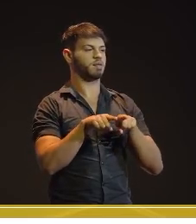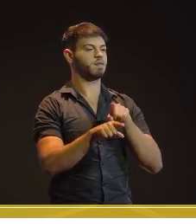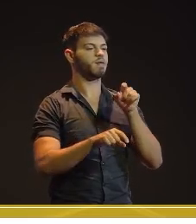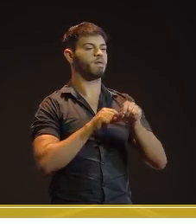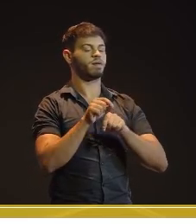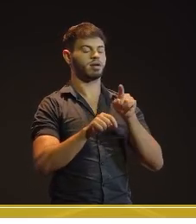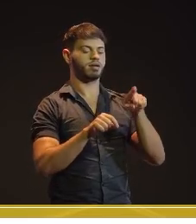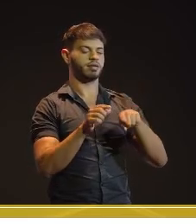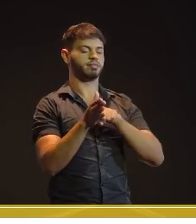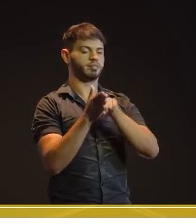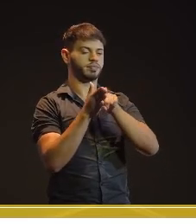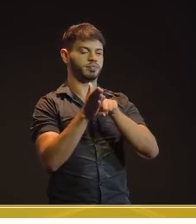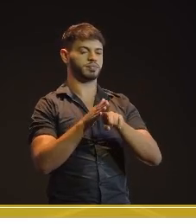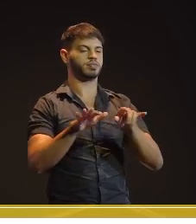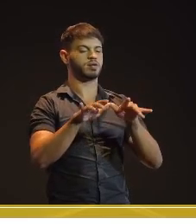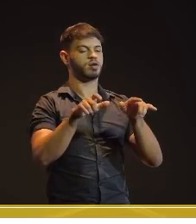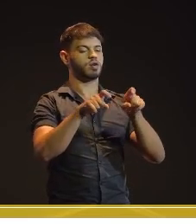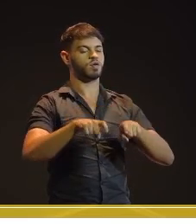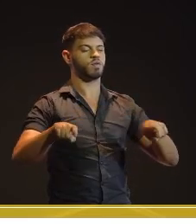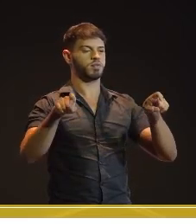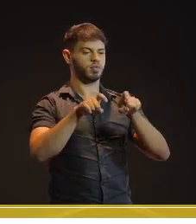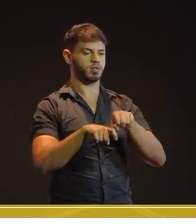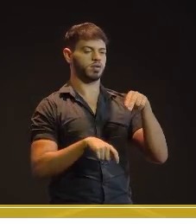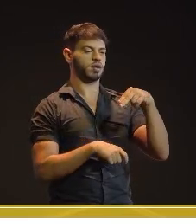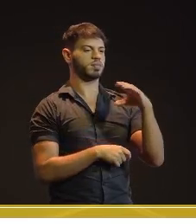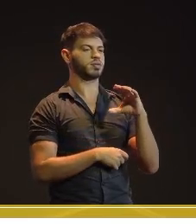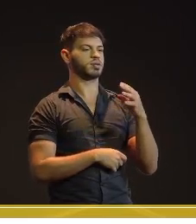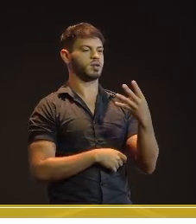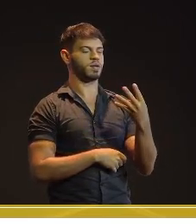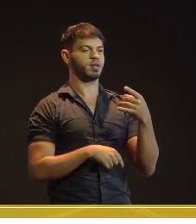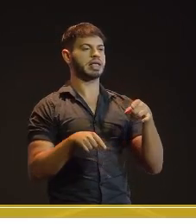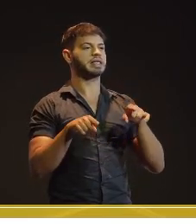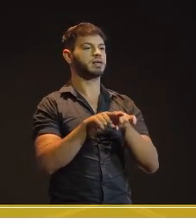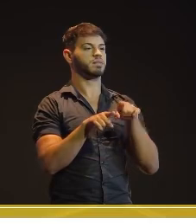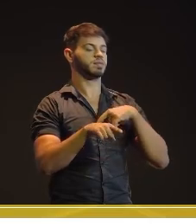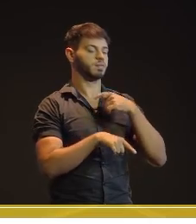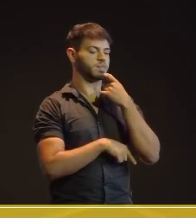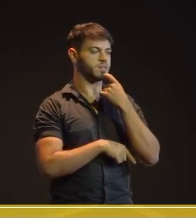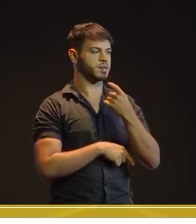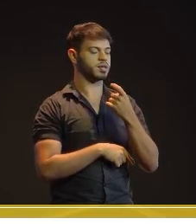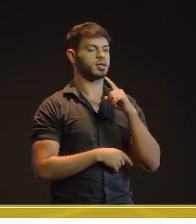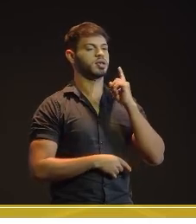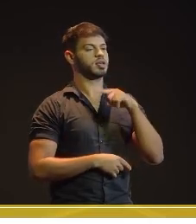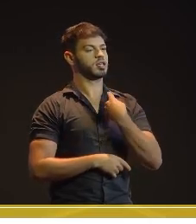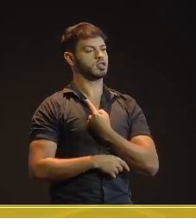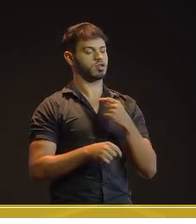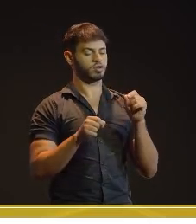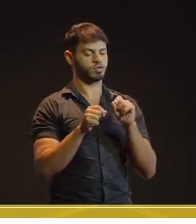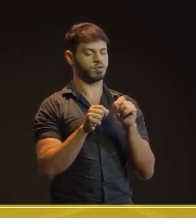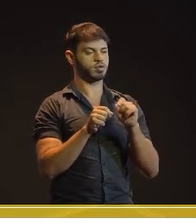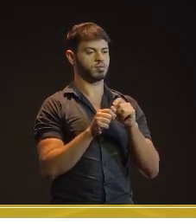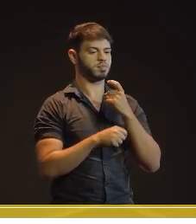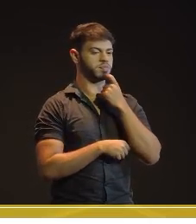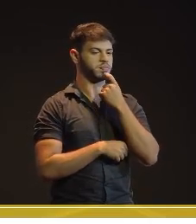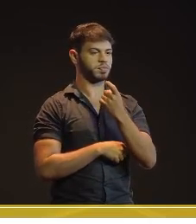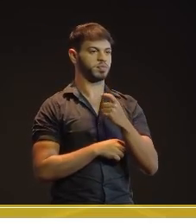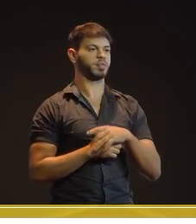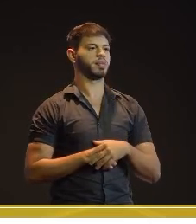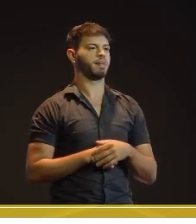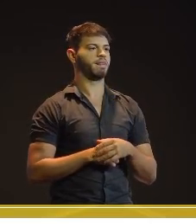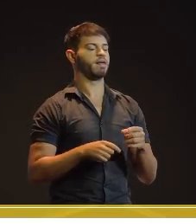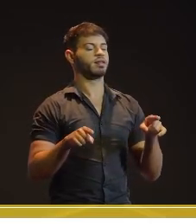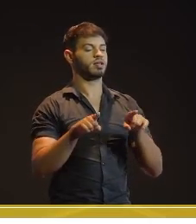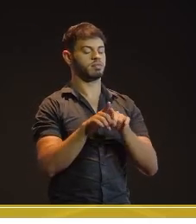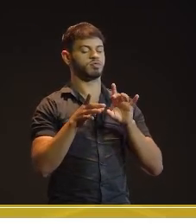a tomografia computadorizada de MC4. Eu tenho um caso recente que nós construímos, os